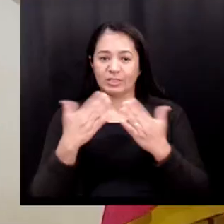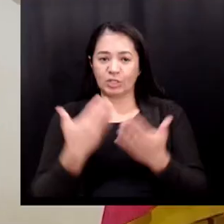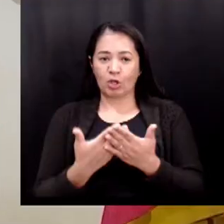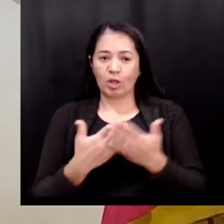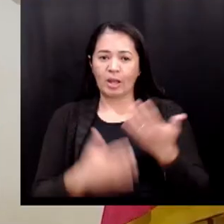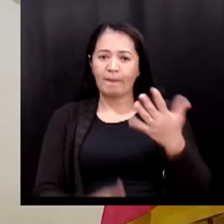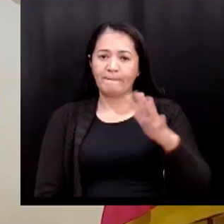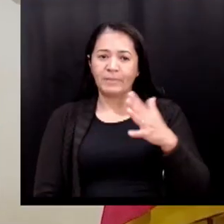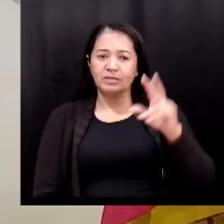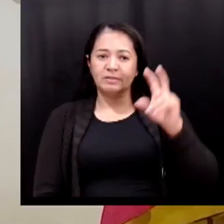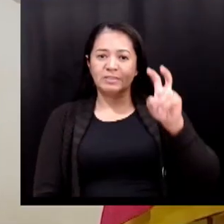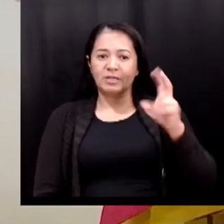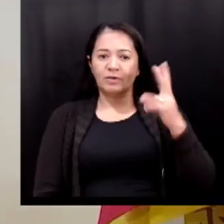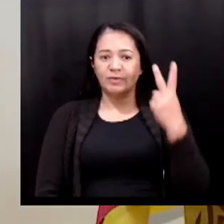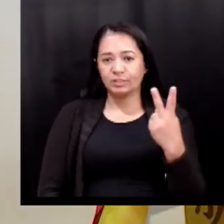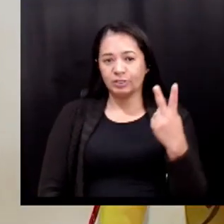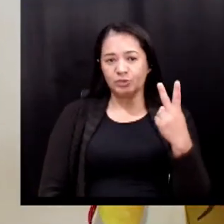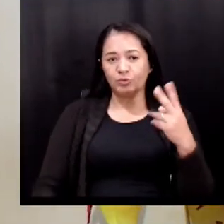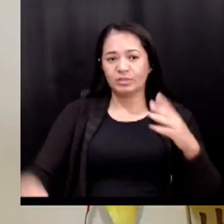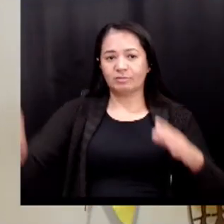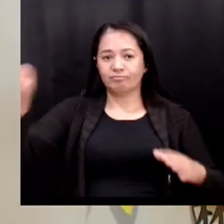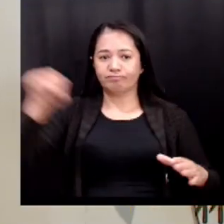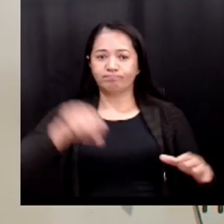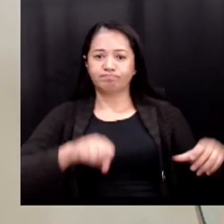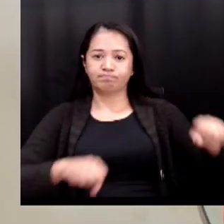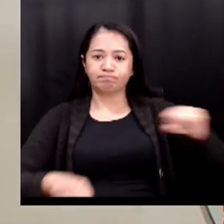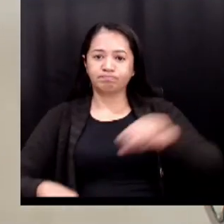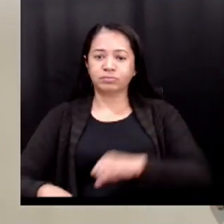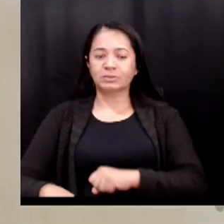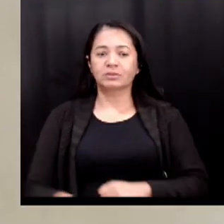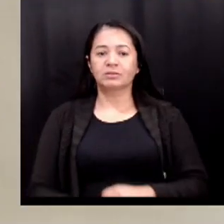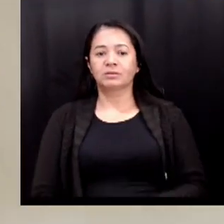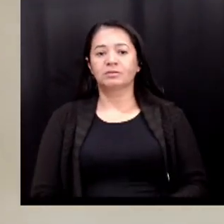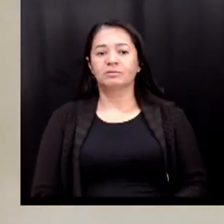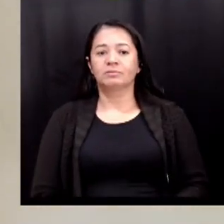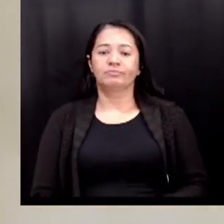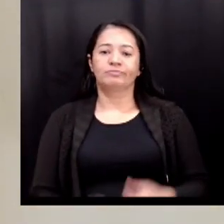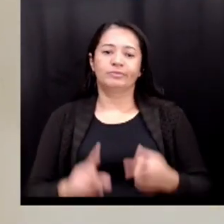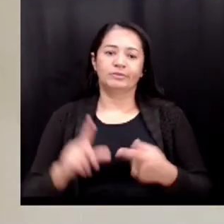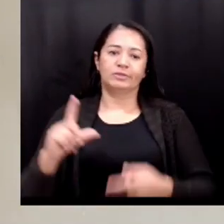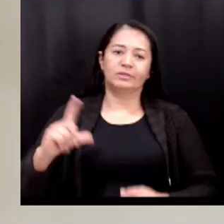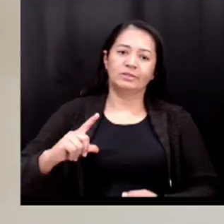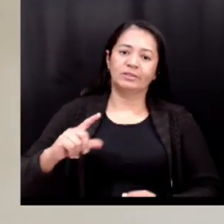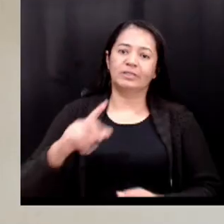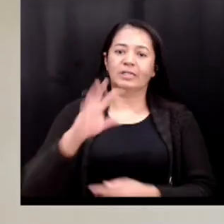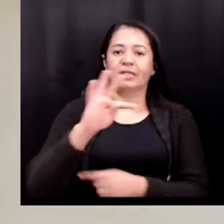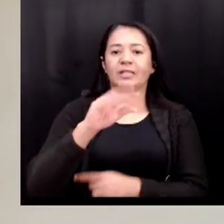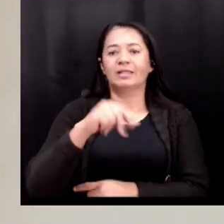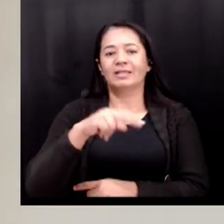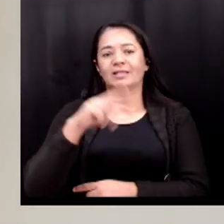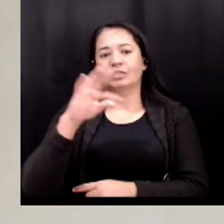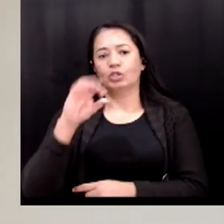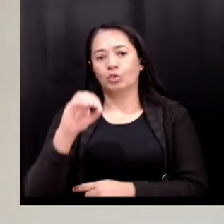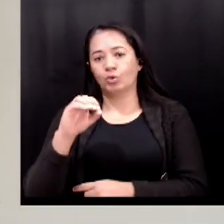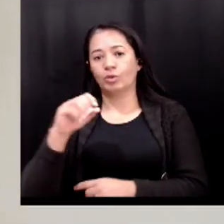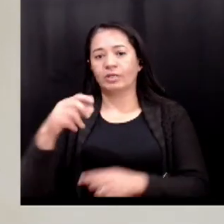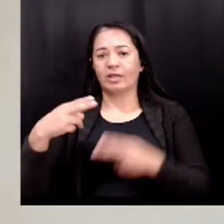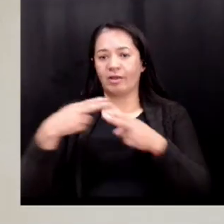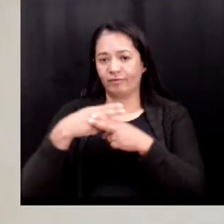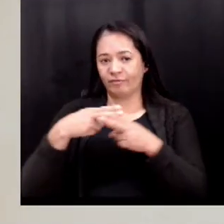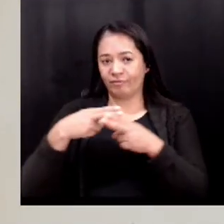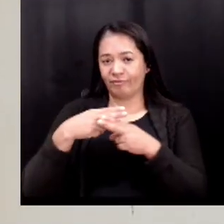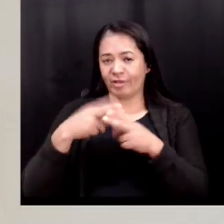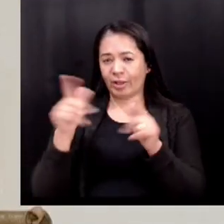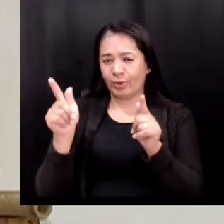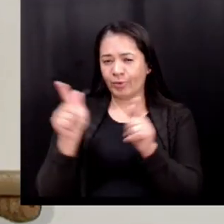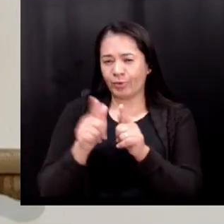52 armas, sendo elas, nós temos a tanto, que seria a faca pequena japonesa, nós